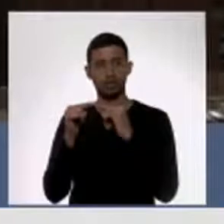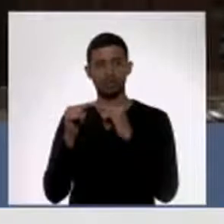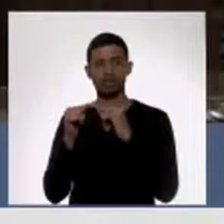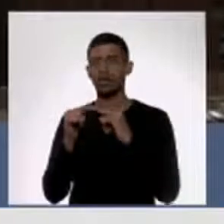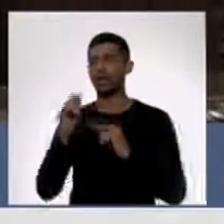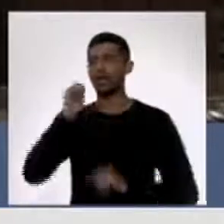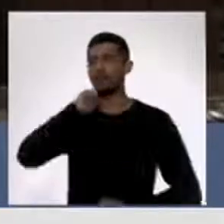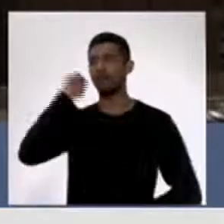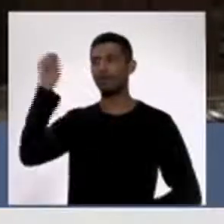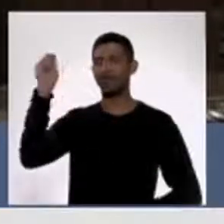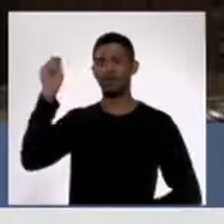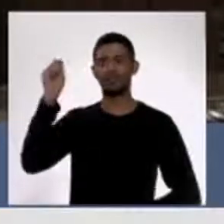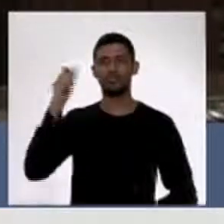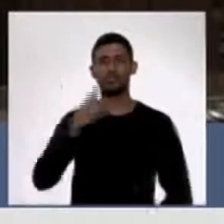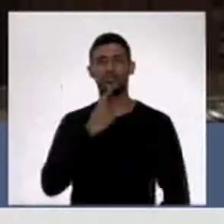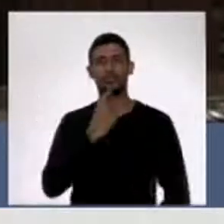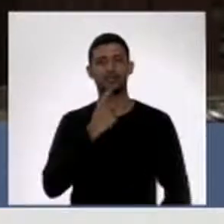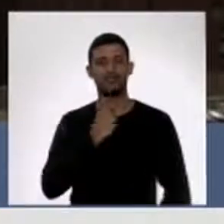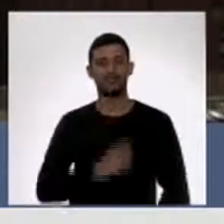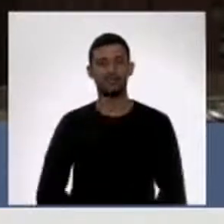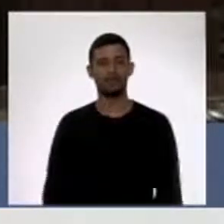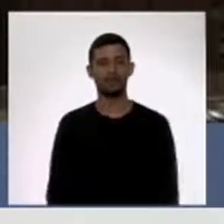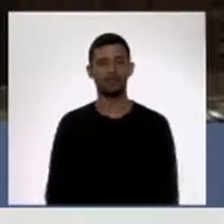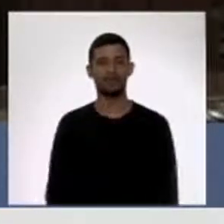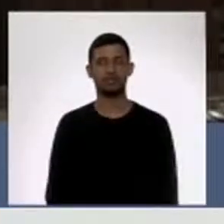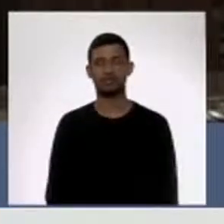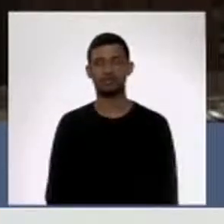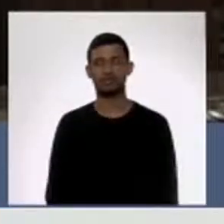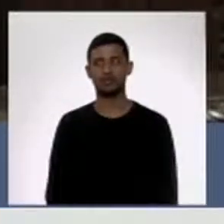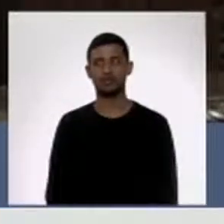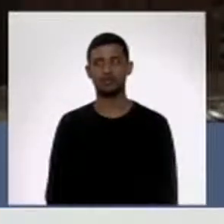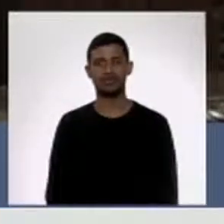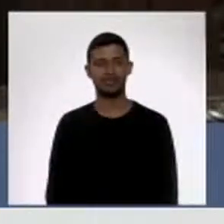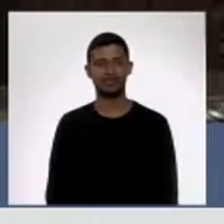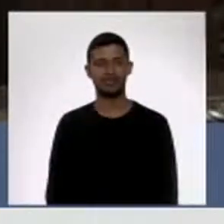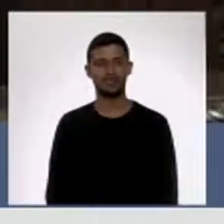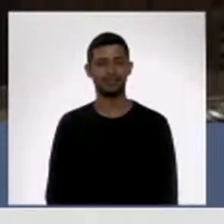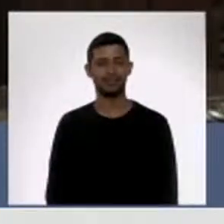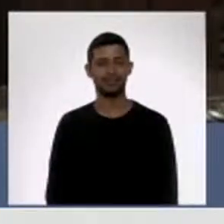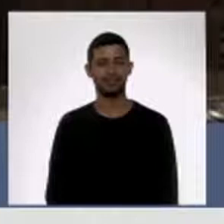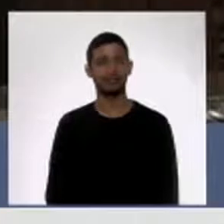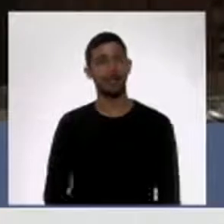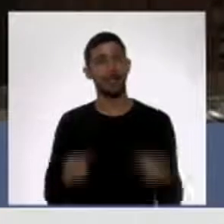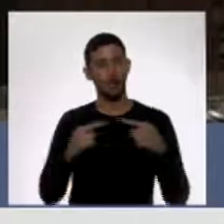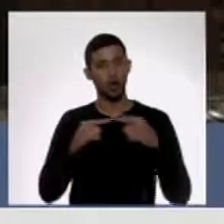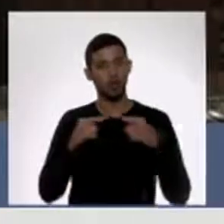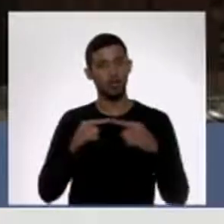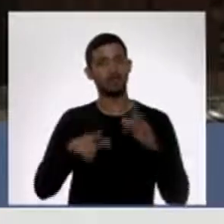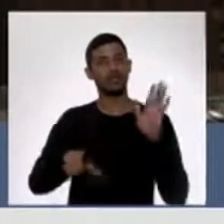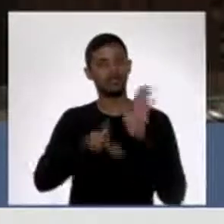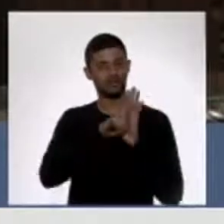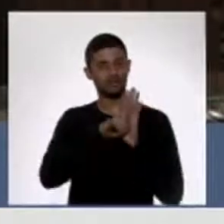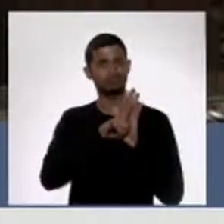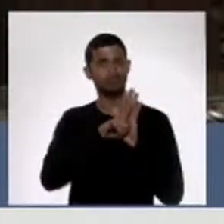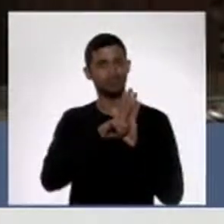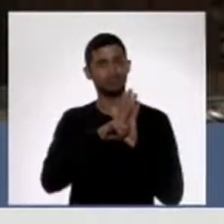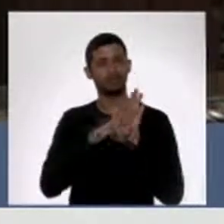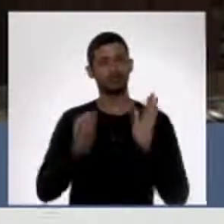o Abril Vermelho, para quem não sabe, ficou assim instituído por uma lei